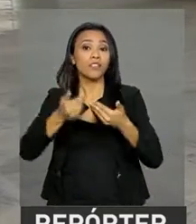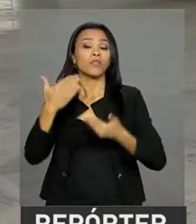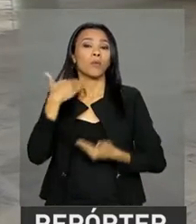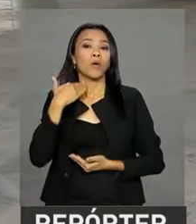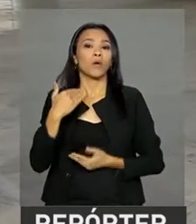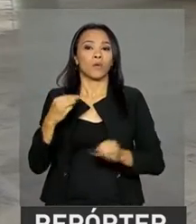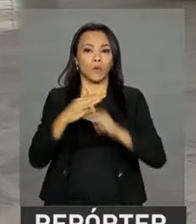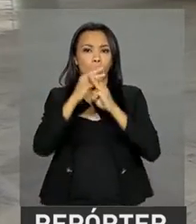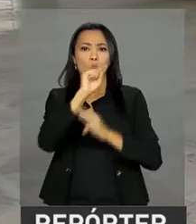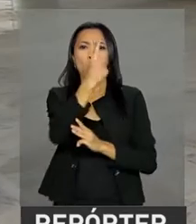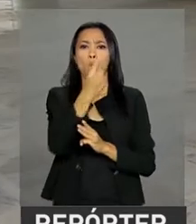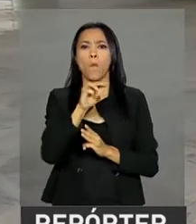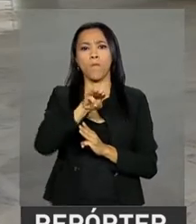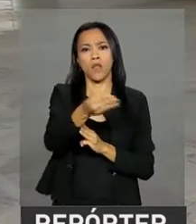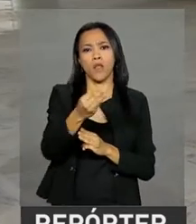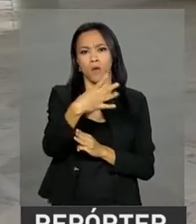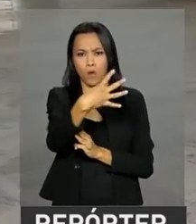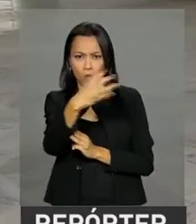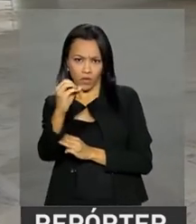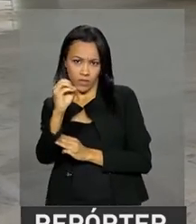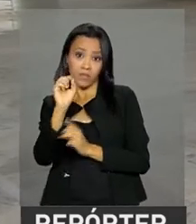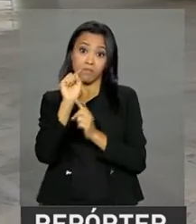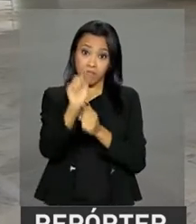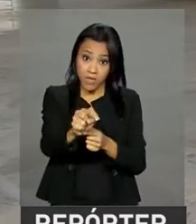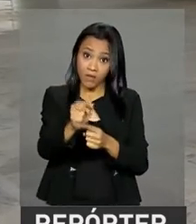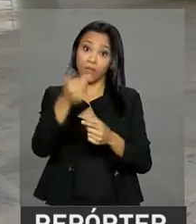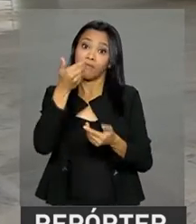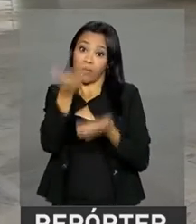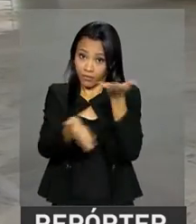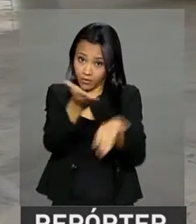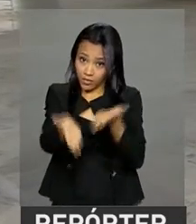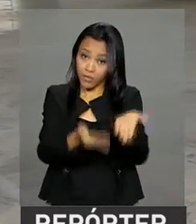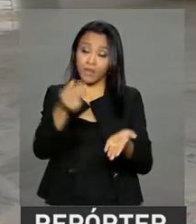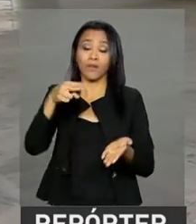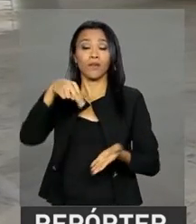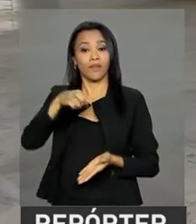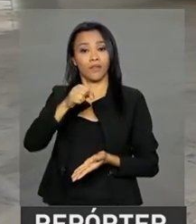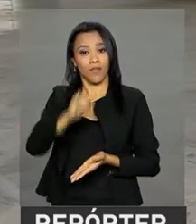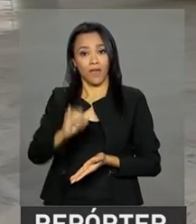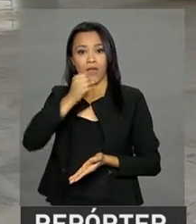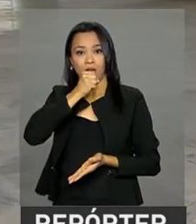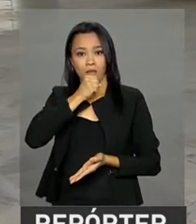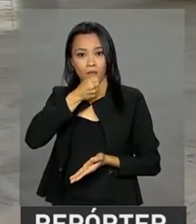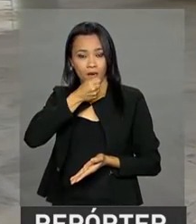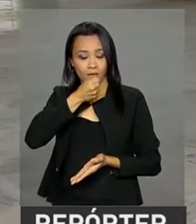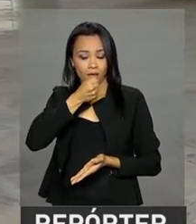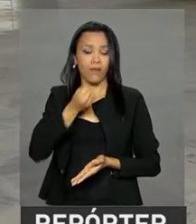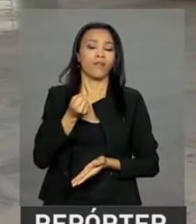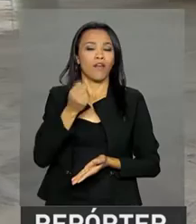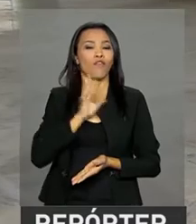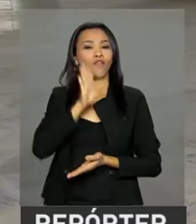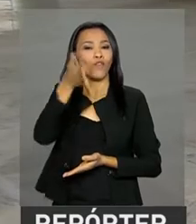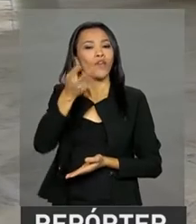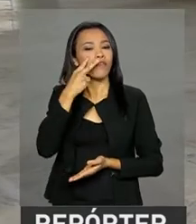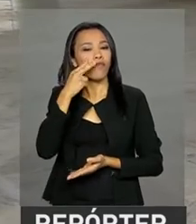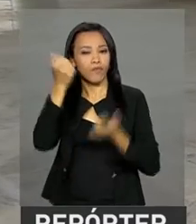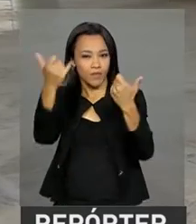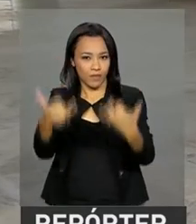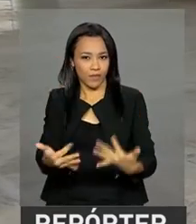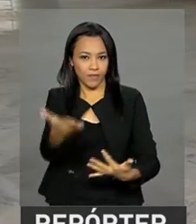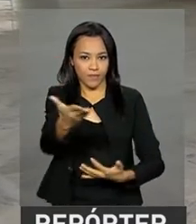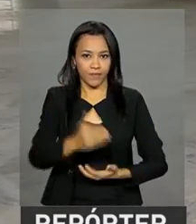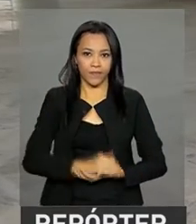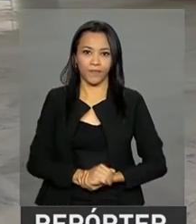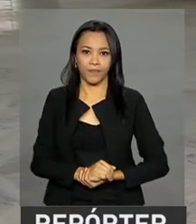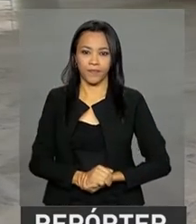agora 1 milhão e 400 mil atendimentos. O repórter Ney Pereira esteve em uma dessas agências no fim de semana e mostra pra gente.